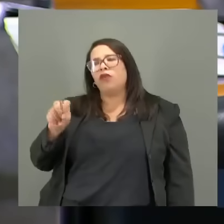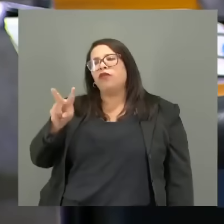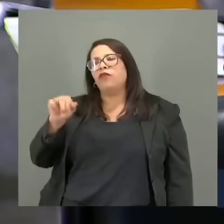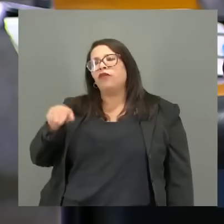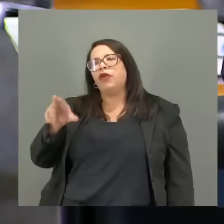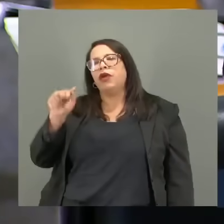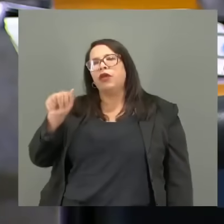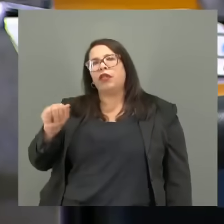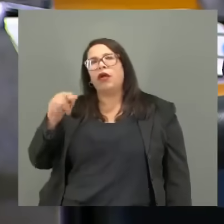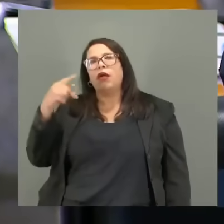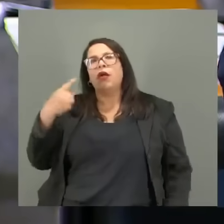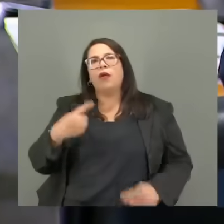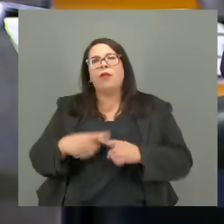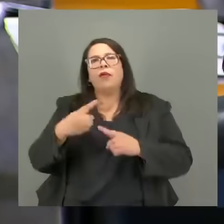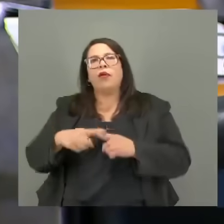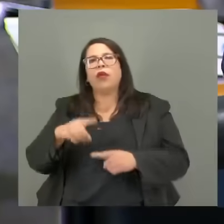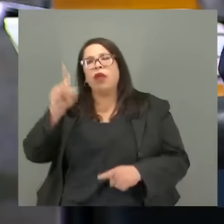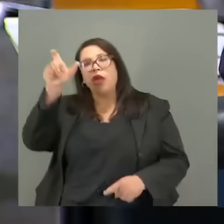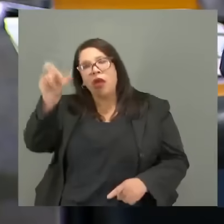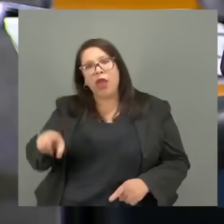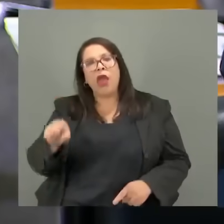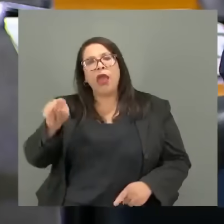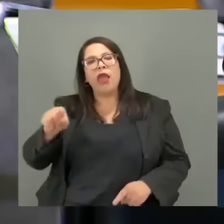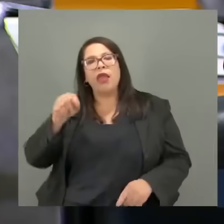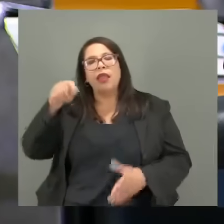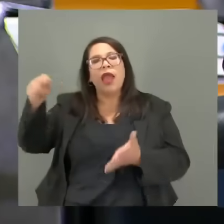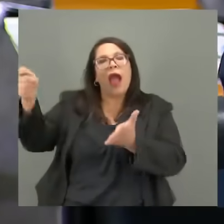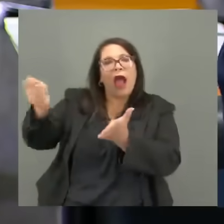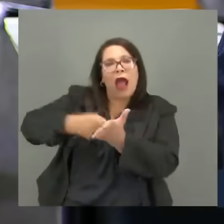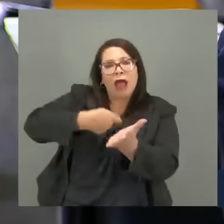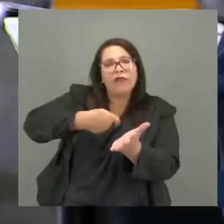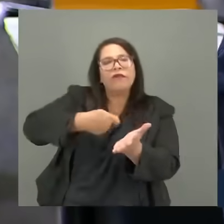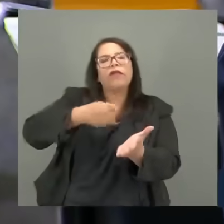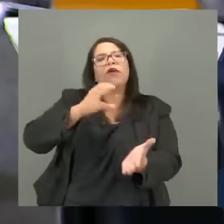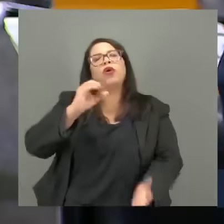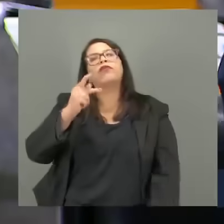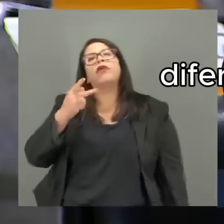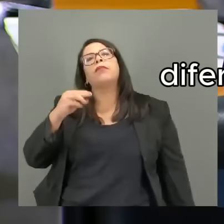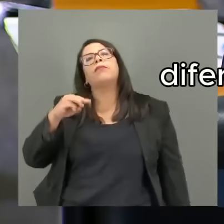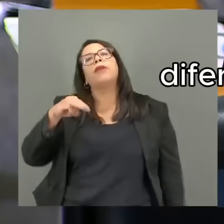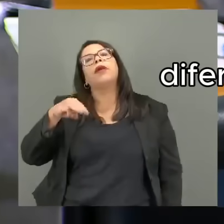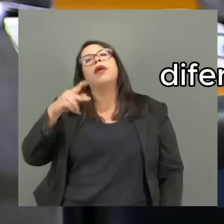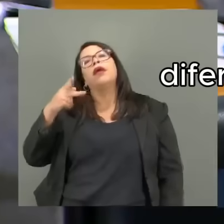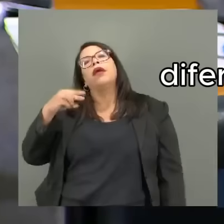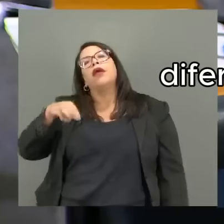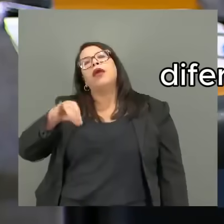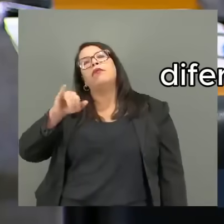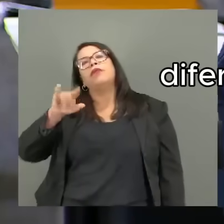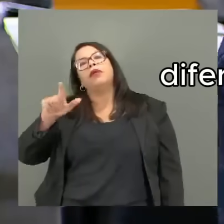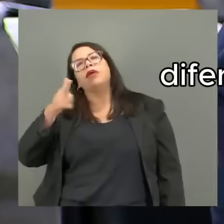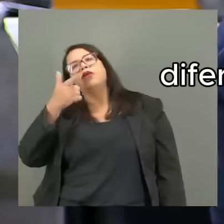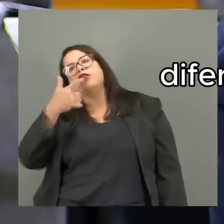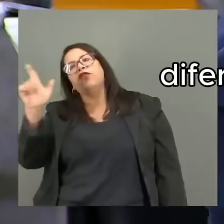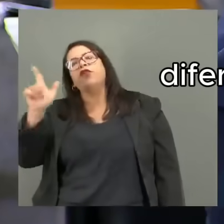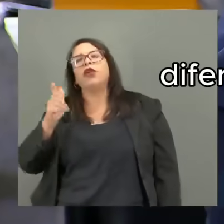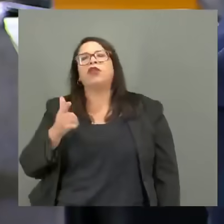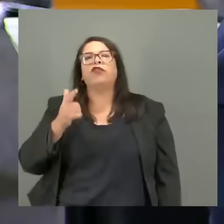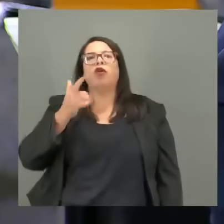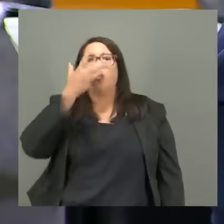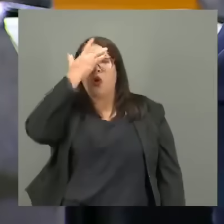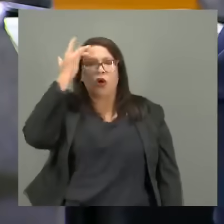Porque ele, inclusive, assinou essa CPMI, diferente de outros candidatos a presidente